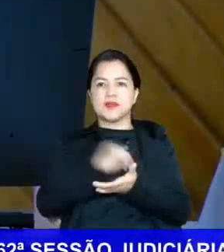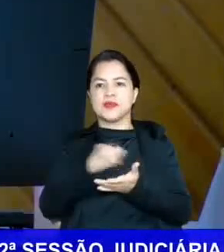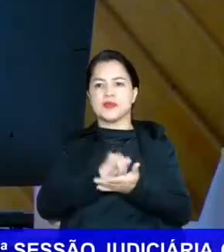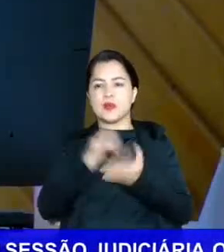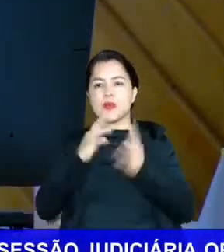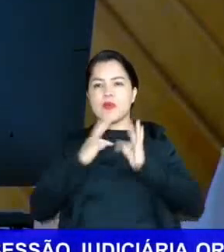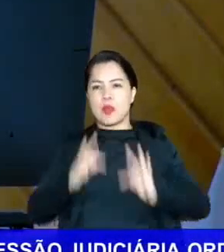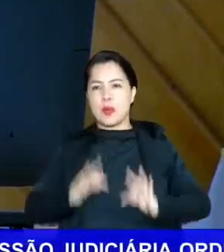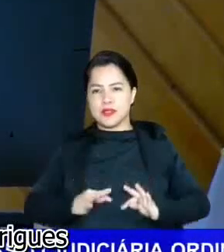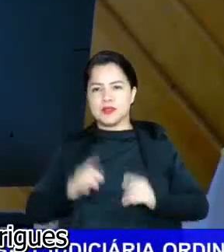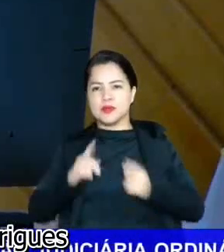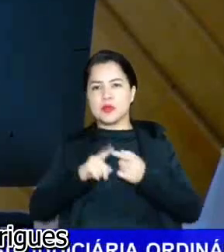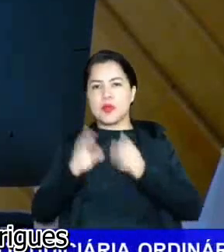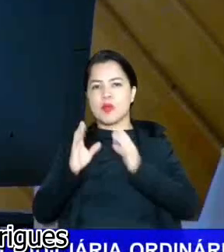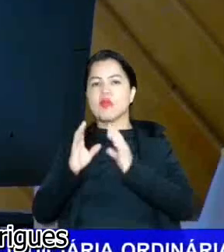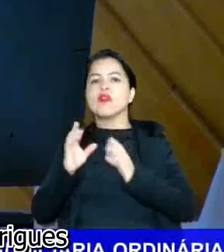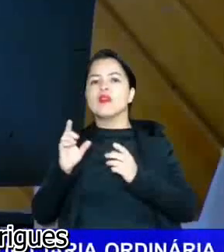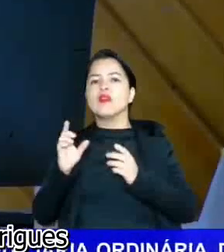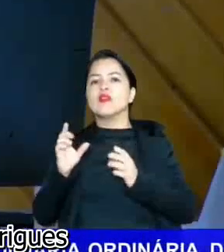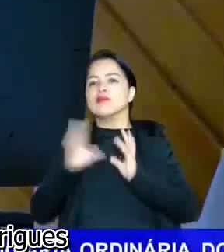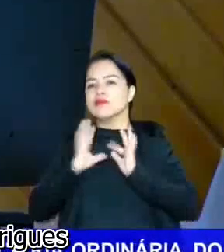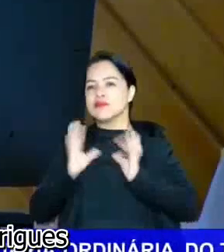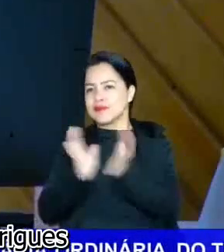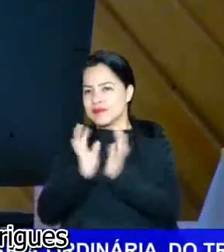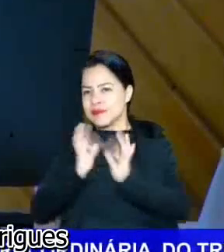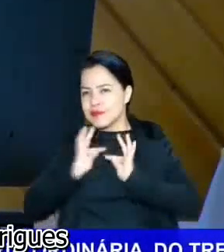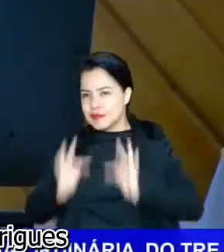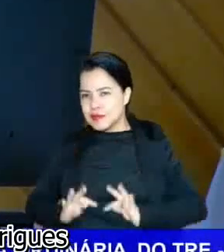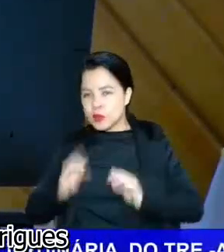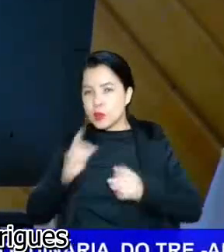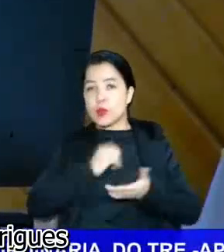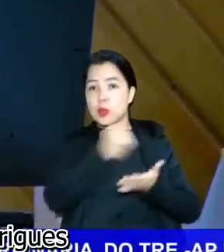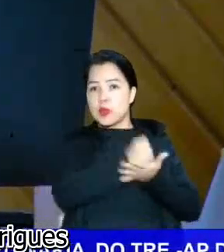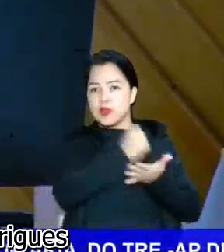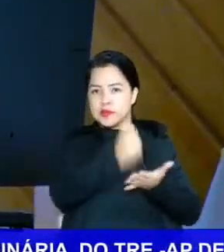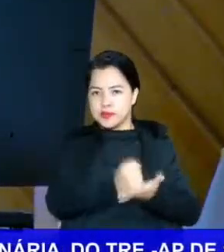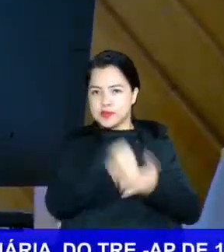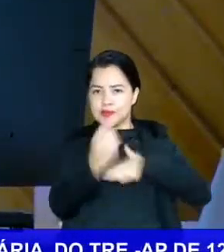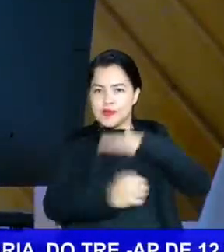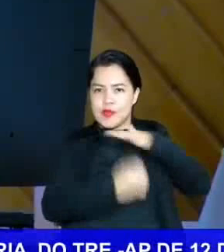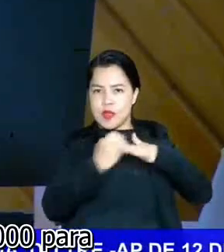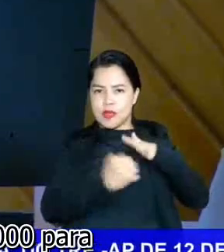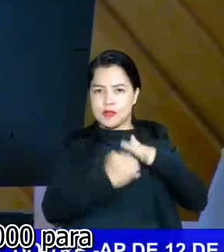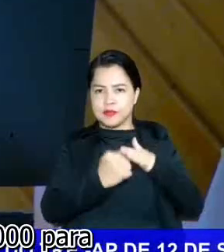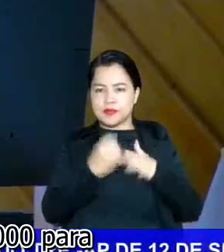ministerial. Afirmou que a contratação da empresa I2S Rodrigues,